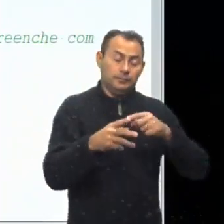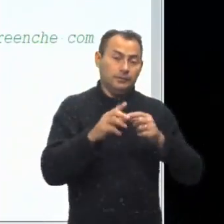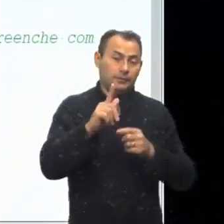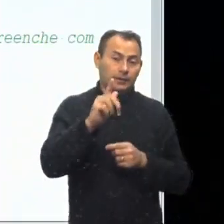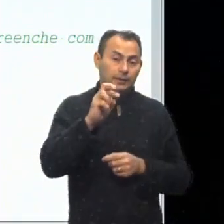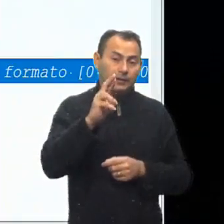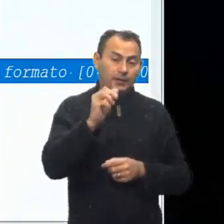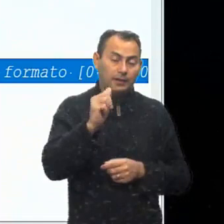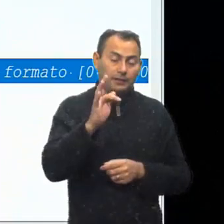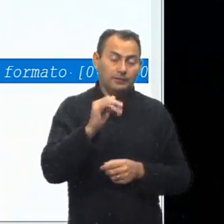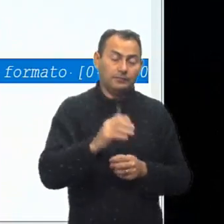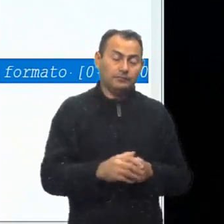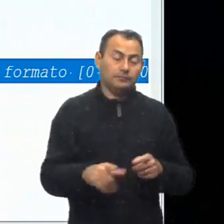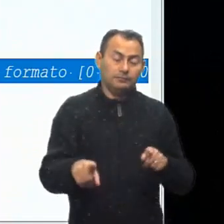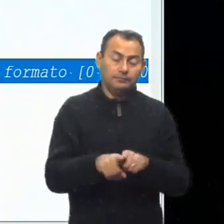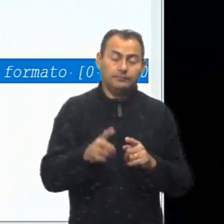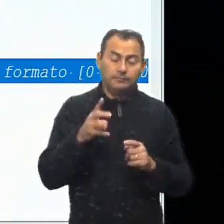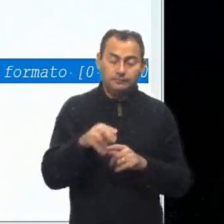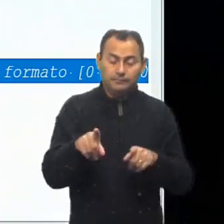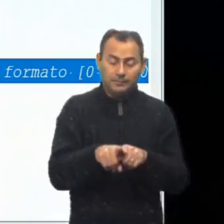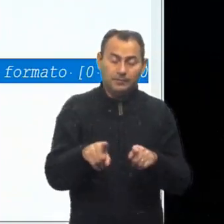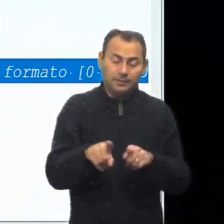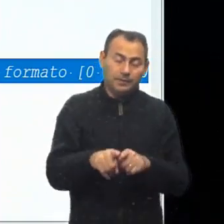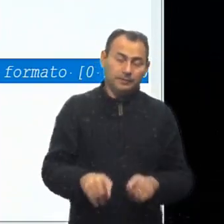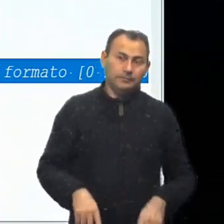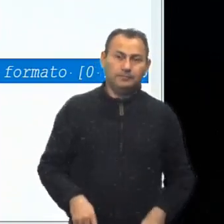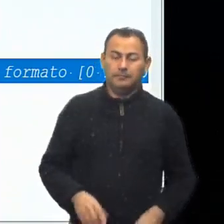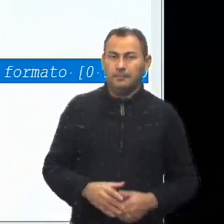E vamos colocar para plotar a portadora também.